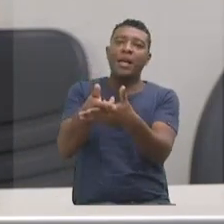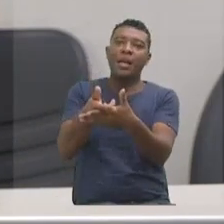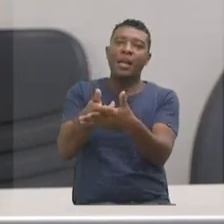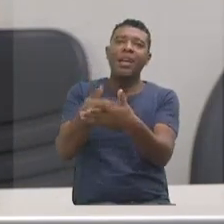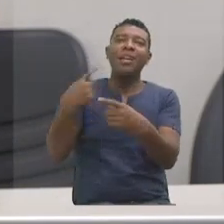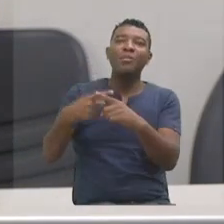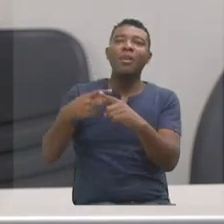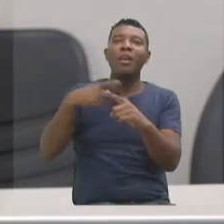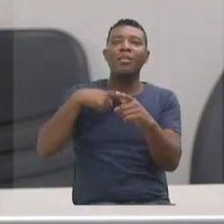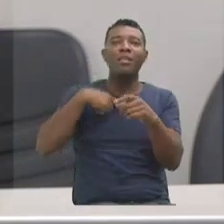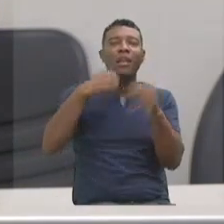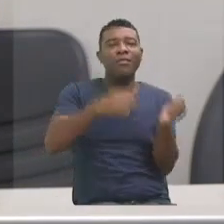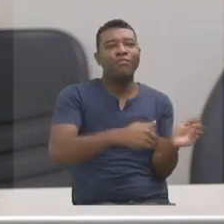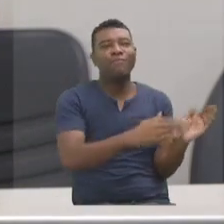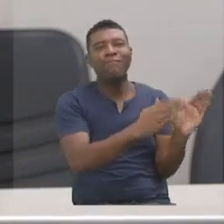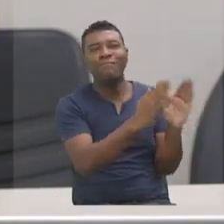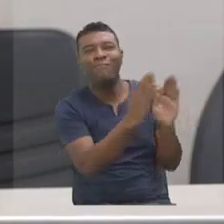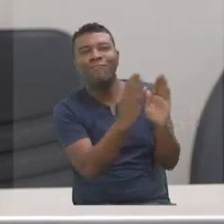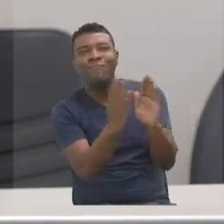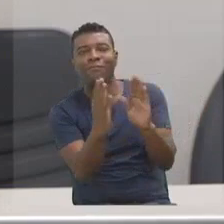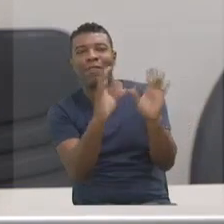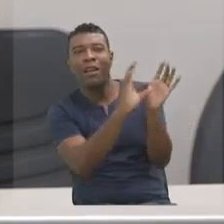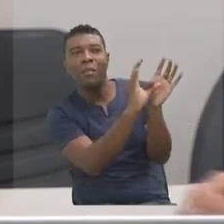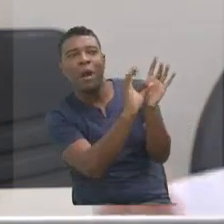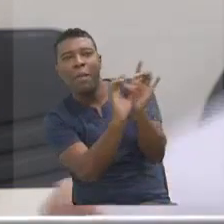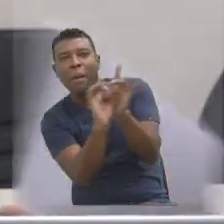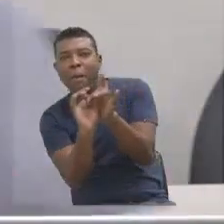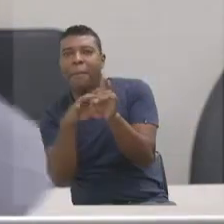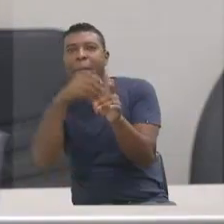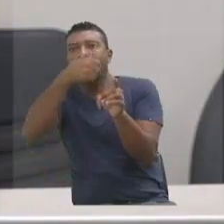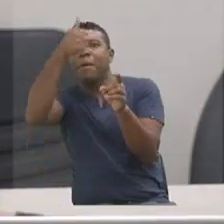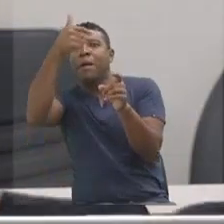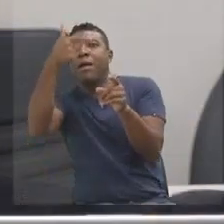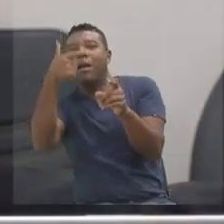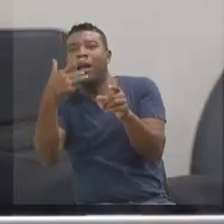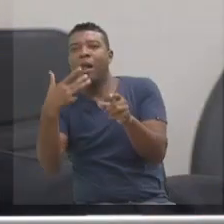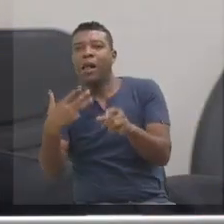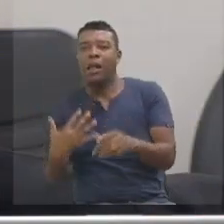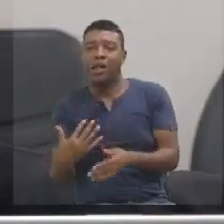tem ordem cronológica de forma é prioritária